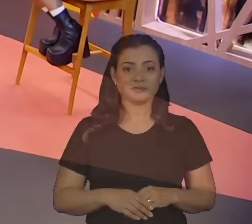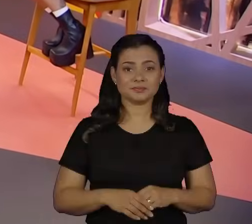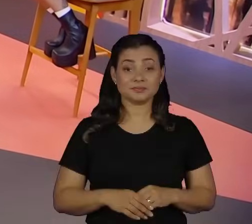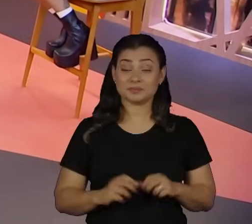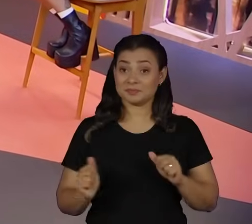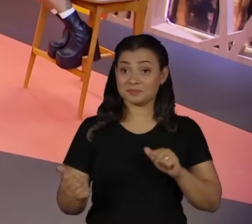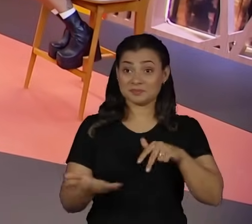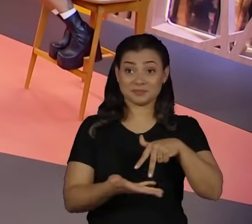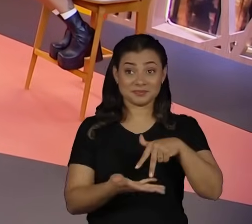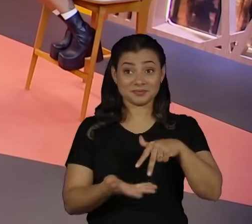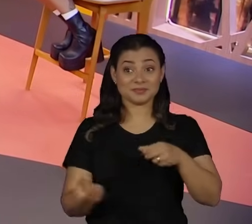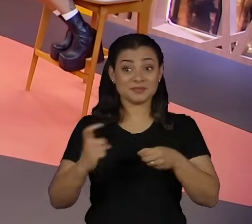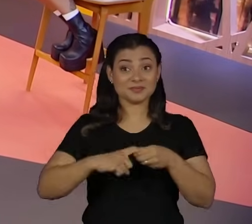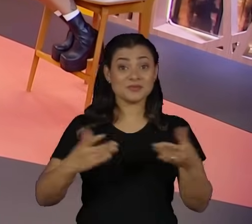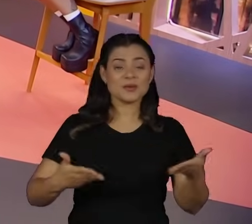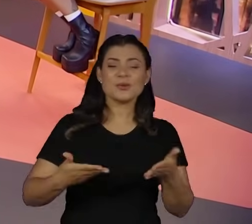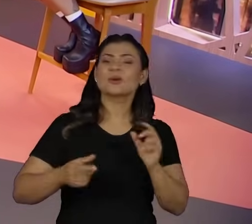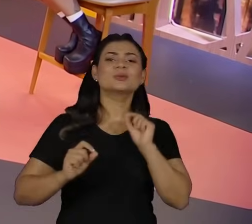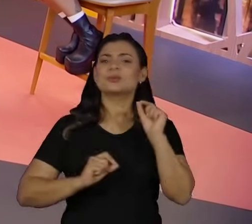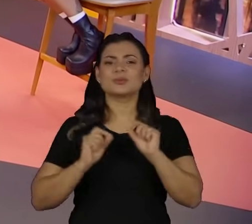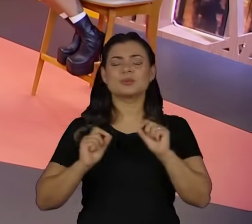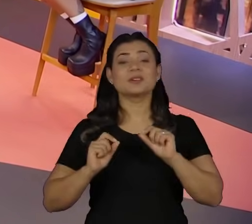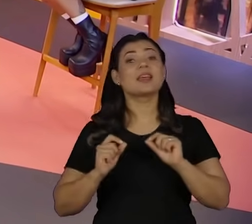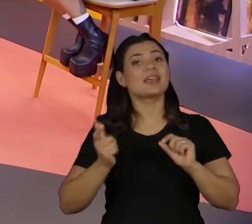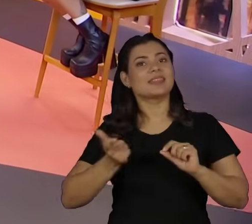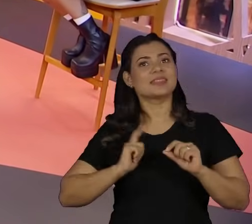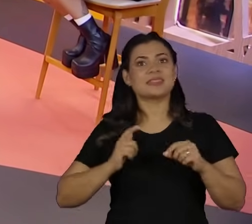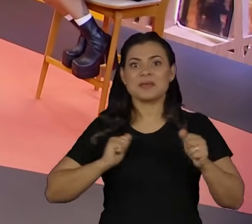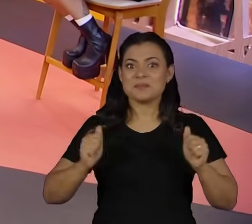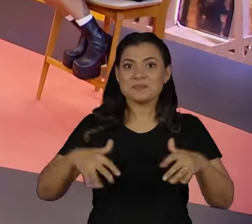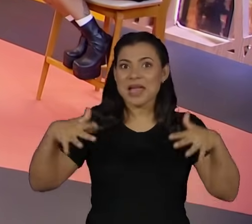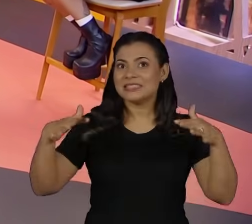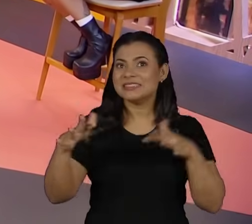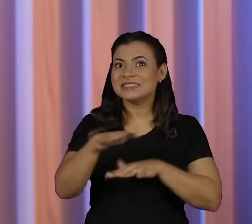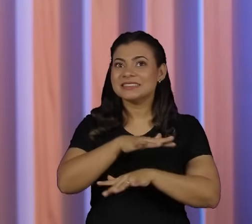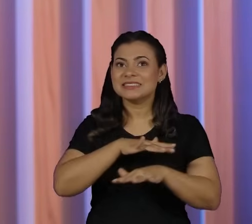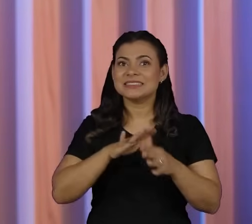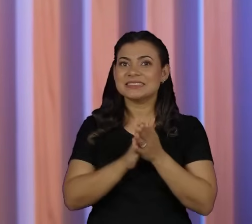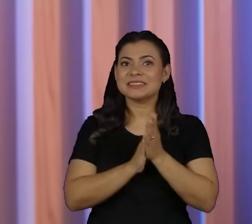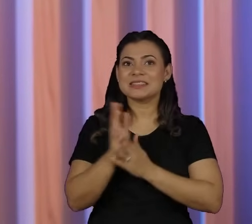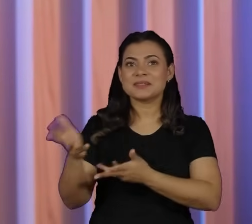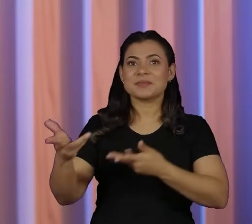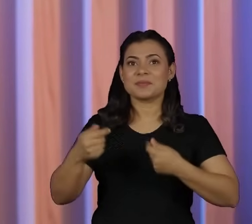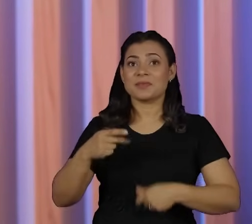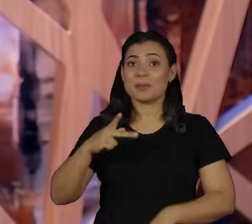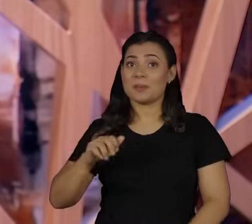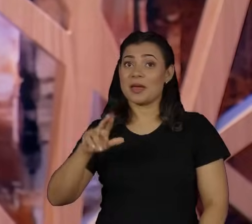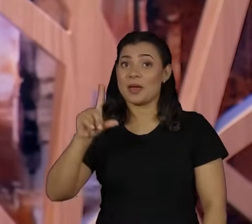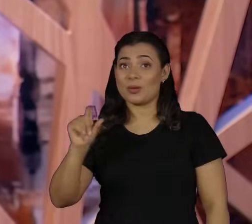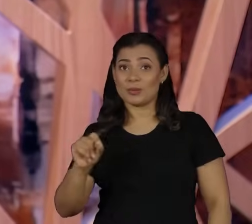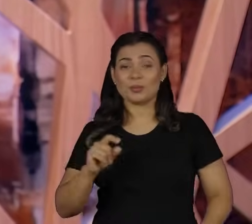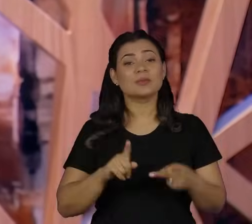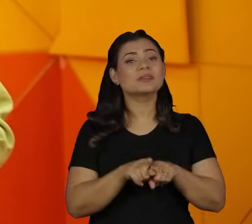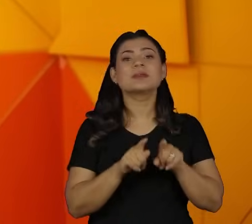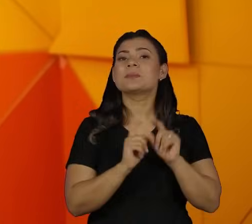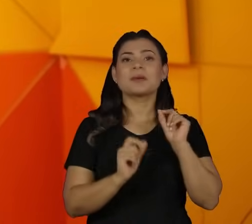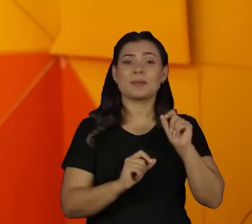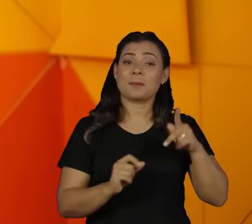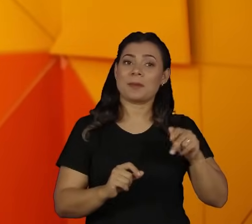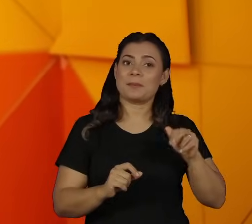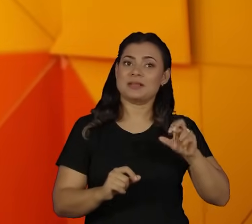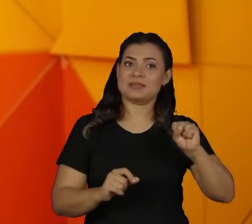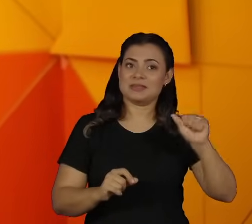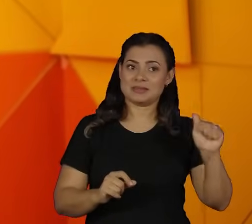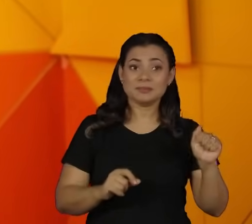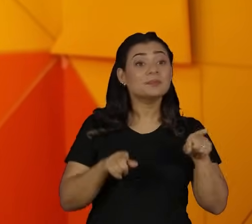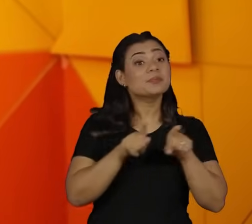Estação Livre de volta, e o programa de hoje contém magia, e eu estou recebendo aqui o Paulo Silva e a Papisa. Vocês já ouviram